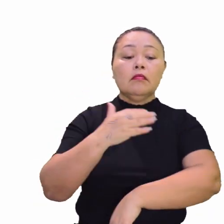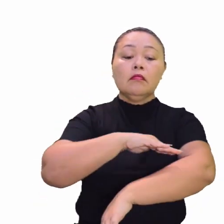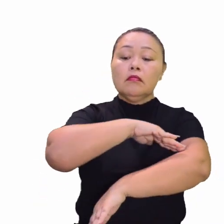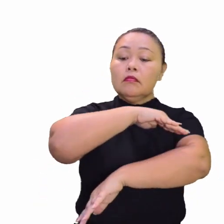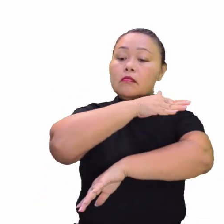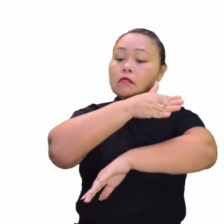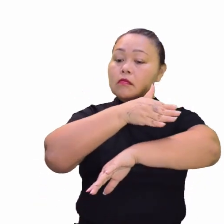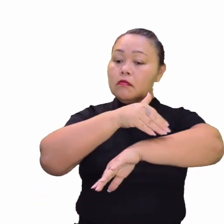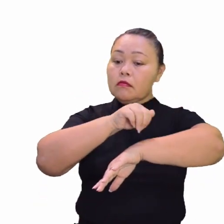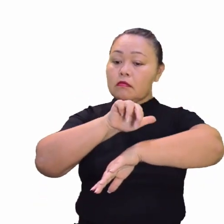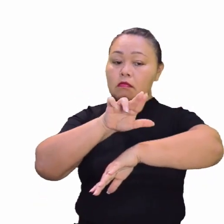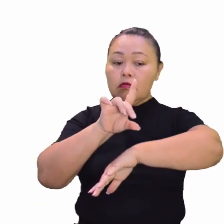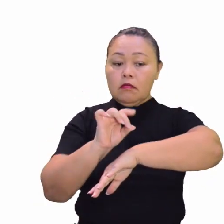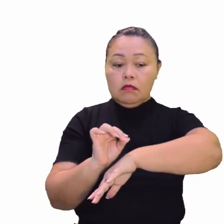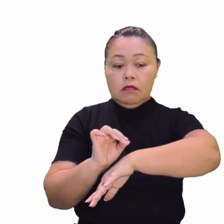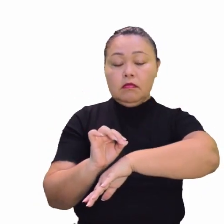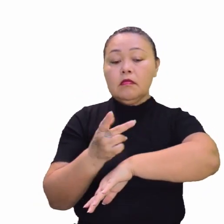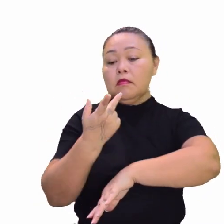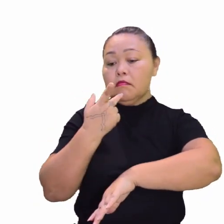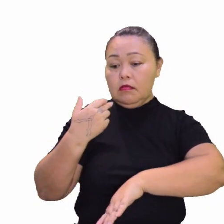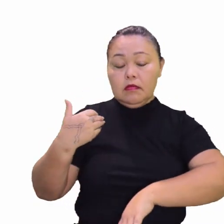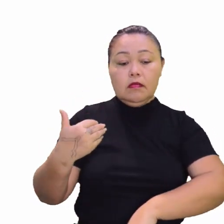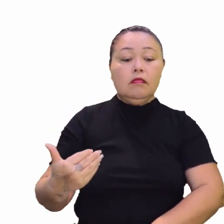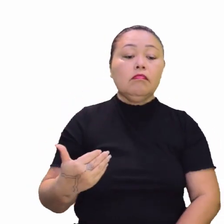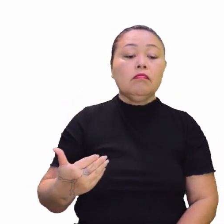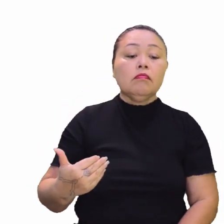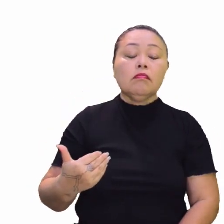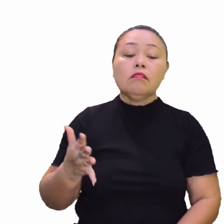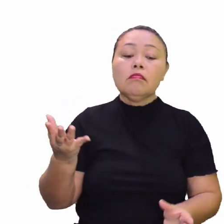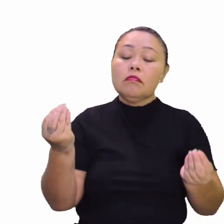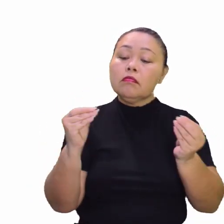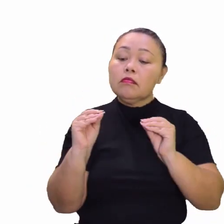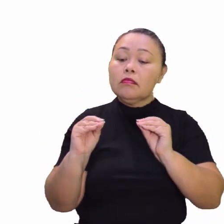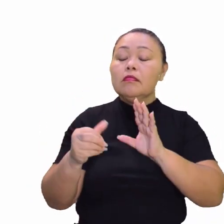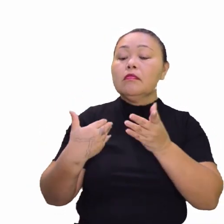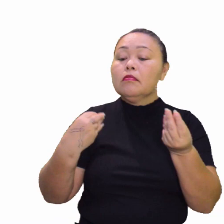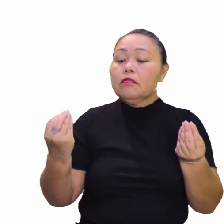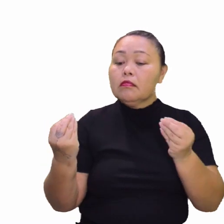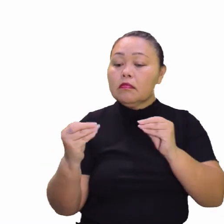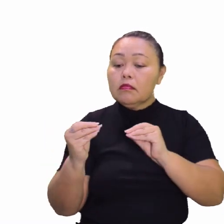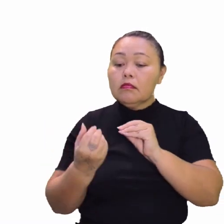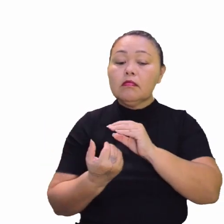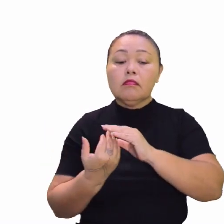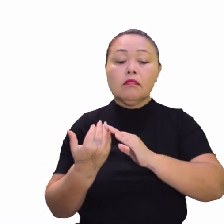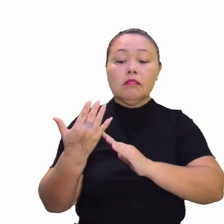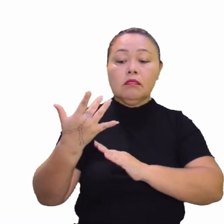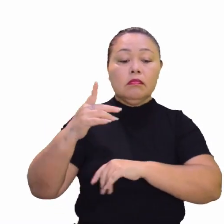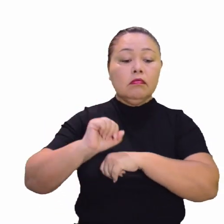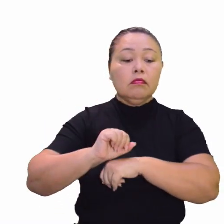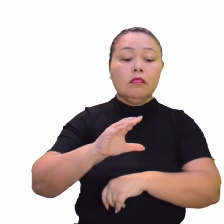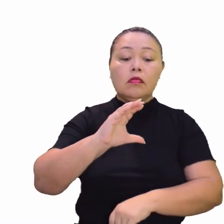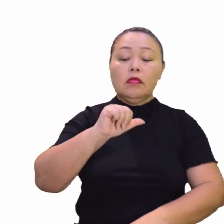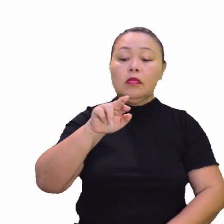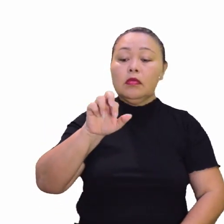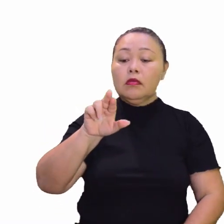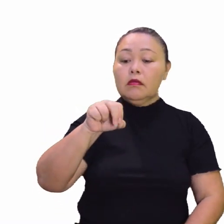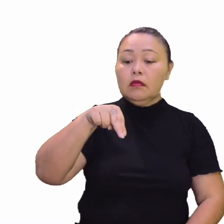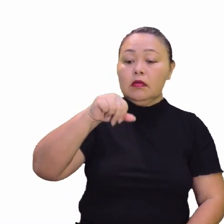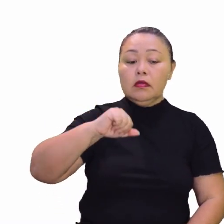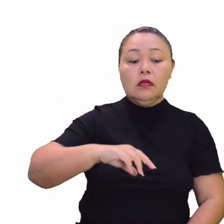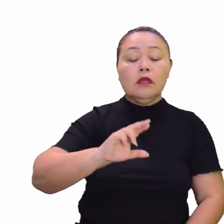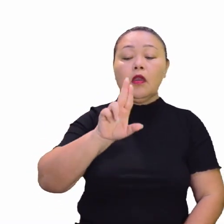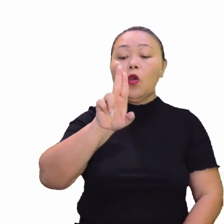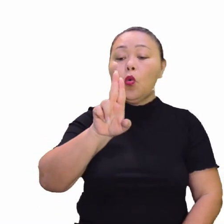o cerrado, que o Rogério acabou de falar, formação pioneira, capinarana e